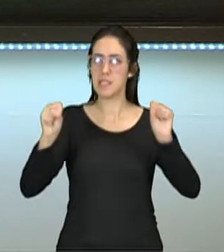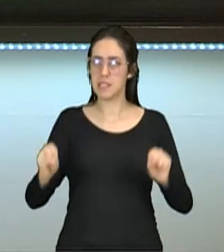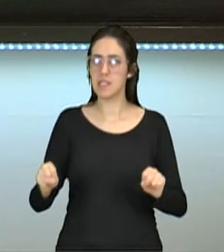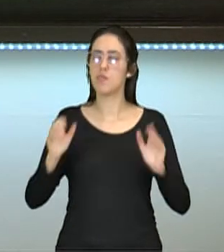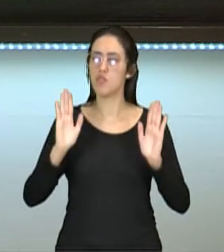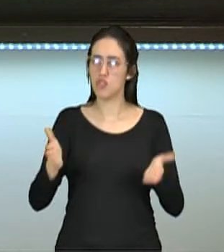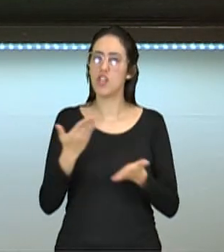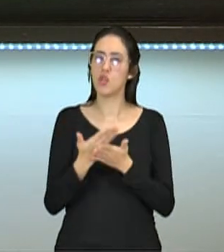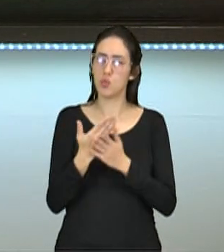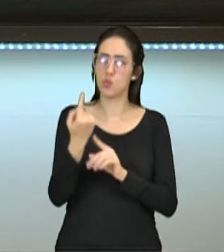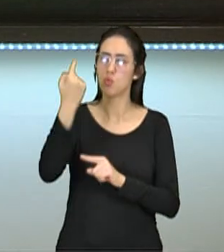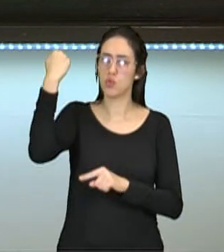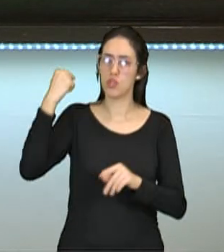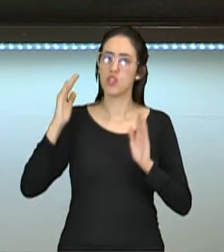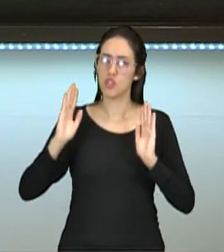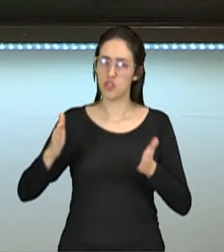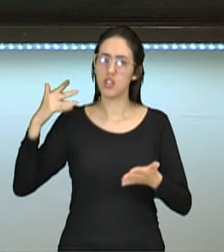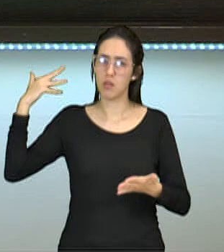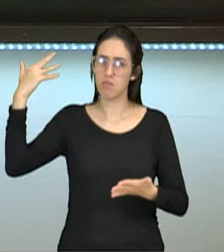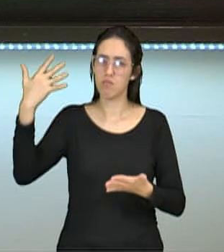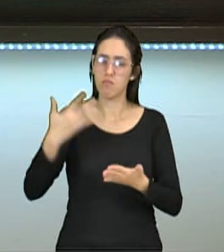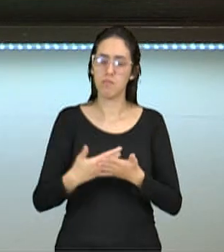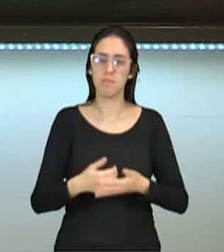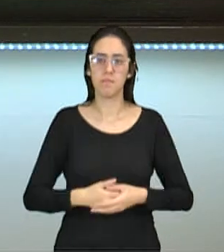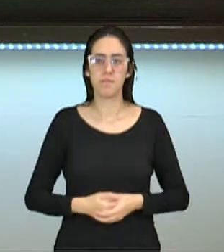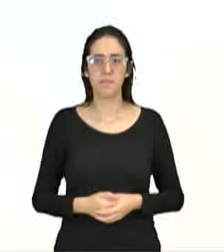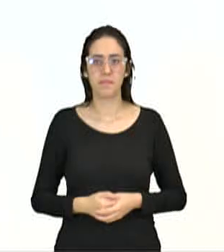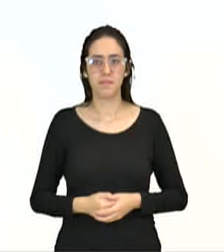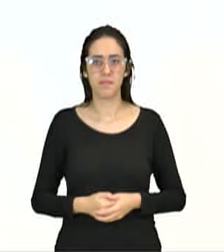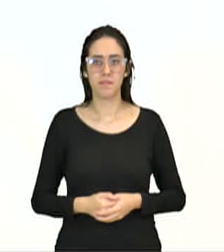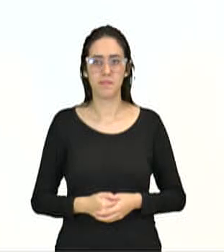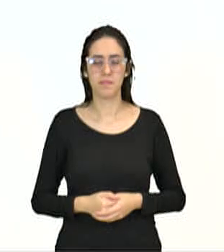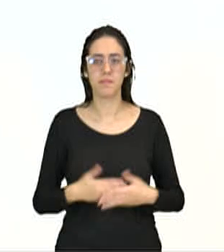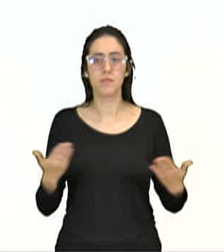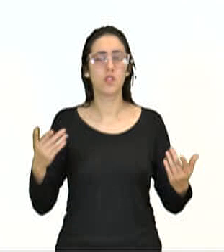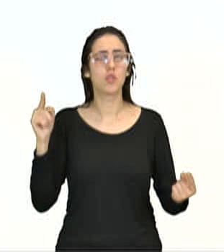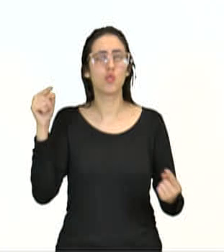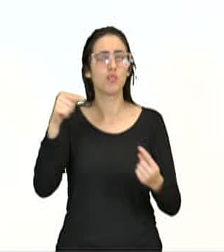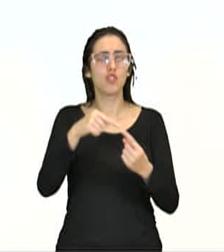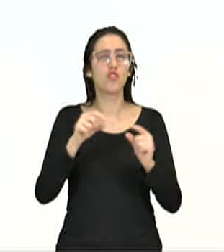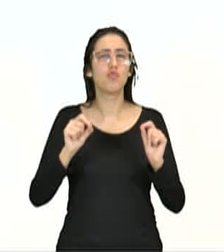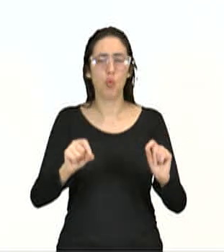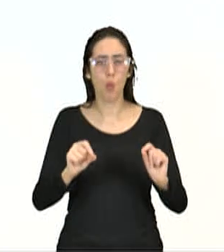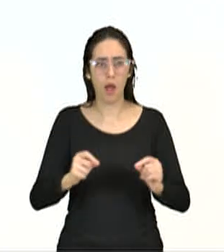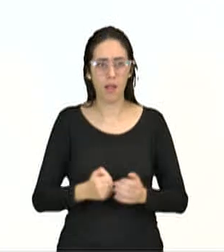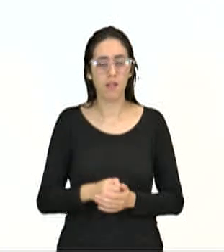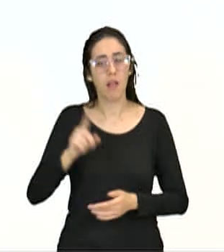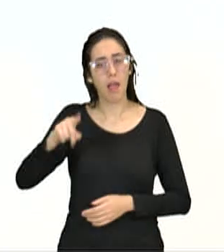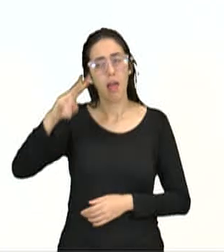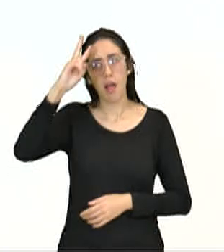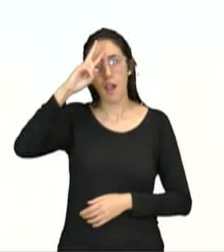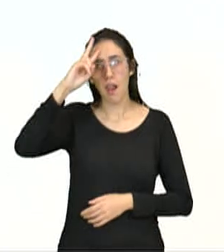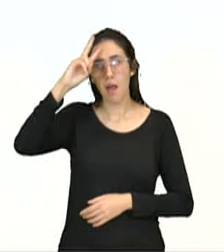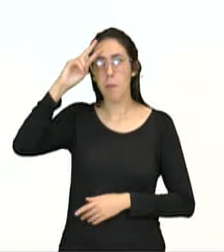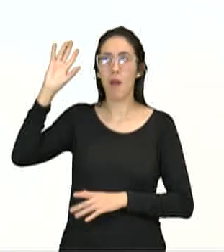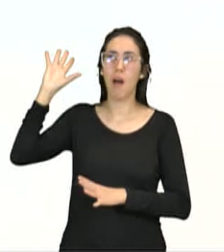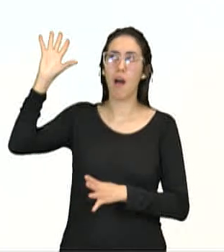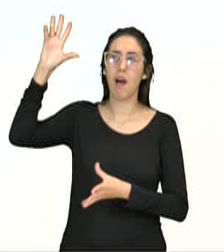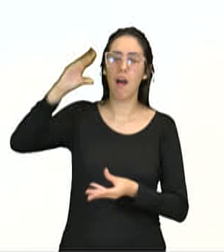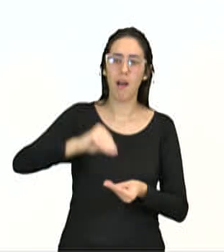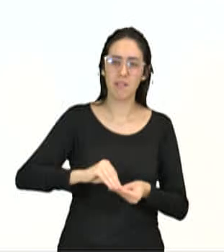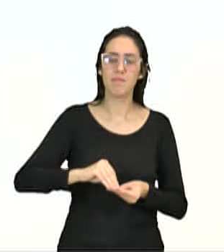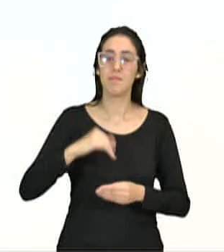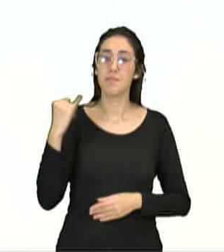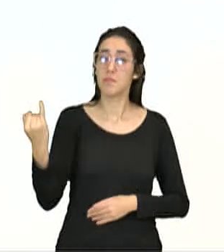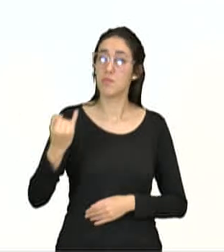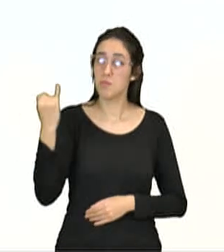já estudamos aqui ao longo das nossas aulas. Então, os objetivos é a gente retomar a importância